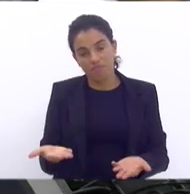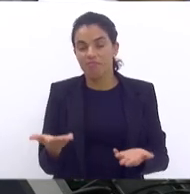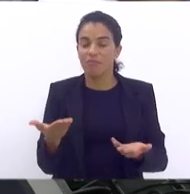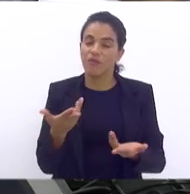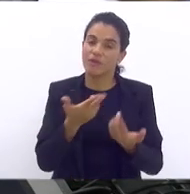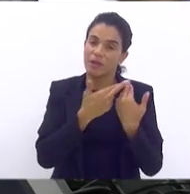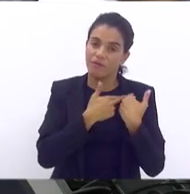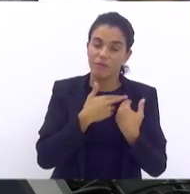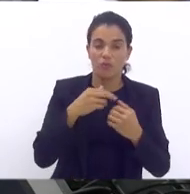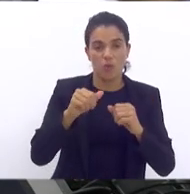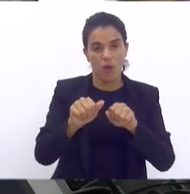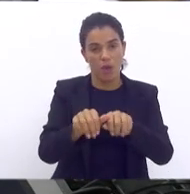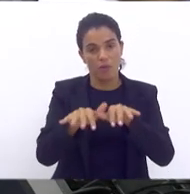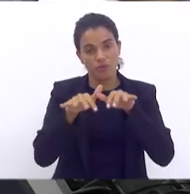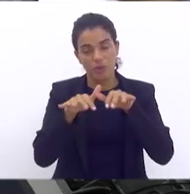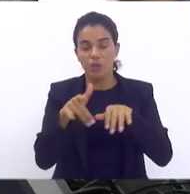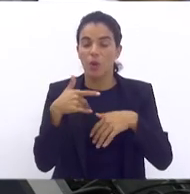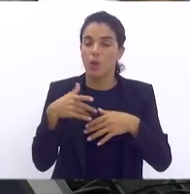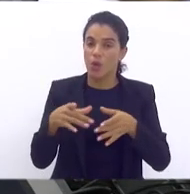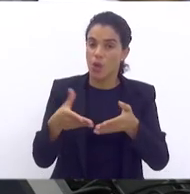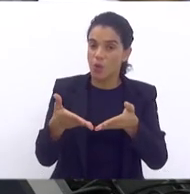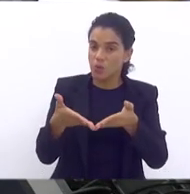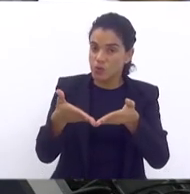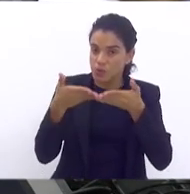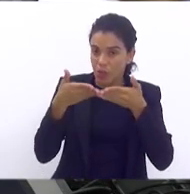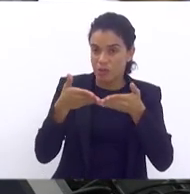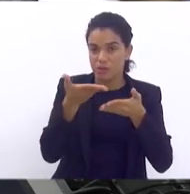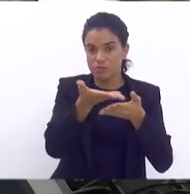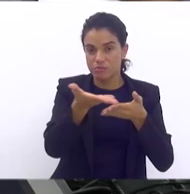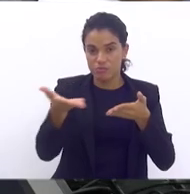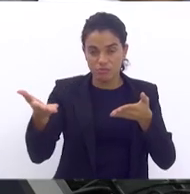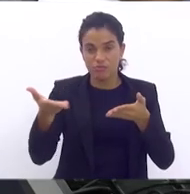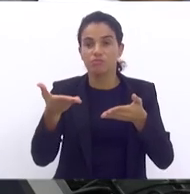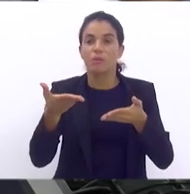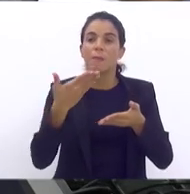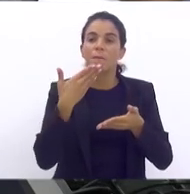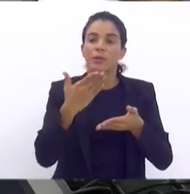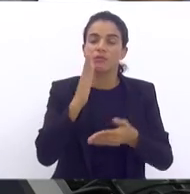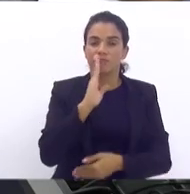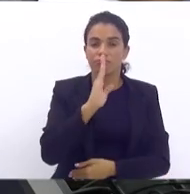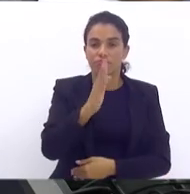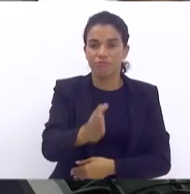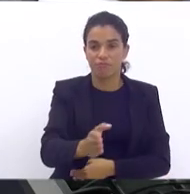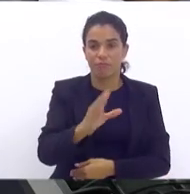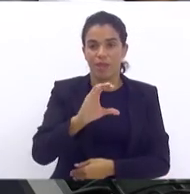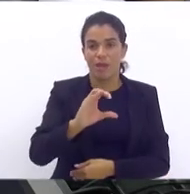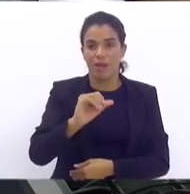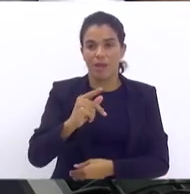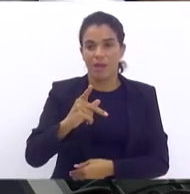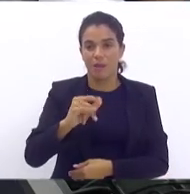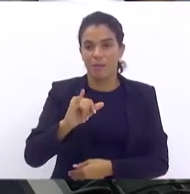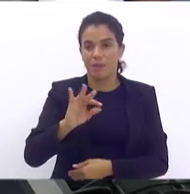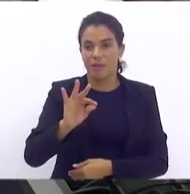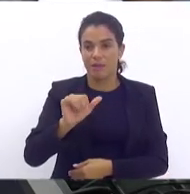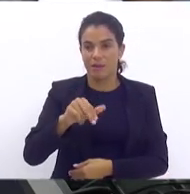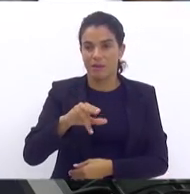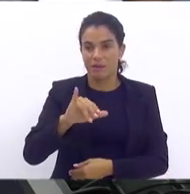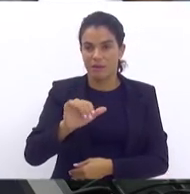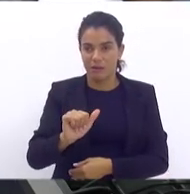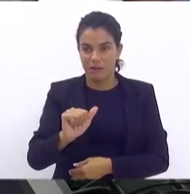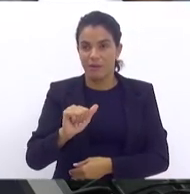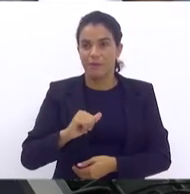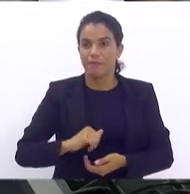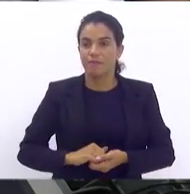em uma próxima audiência. Então, eu solicitaria ao senhor só pedisse diretamente à Capitania, que terá todas essas informações, com certeza.